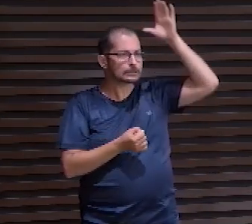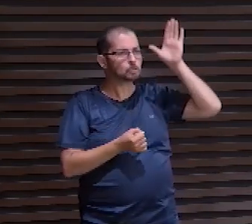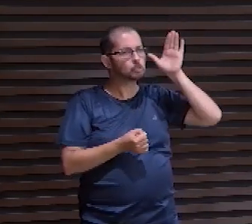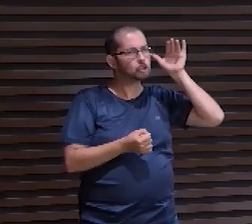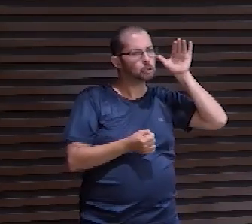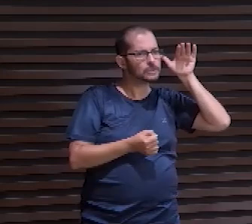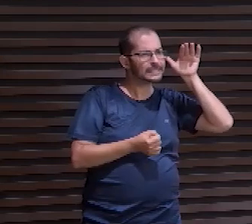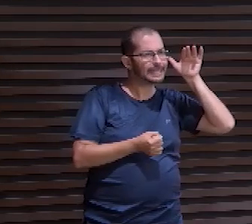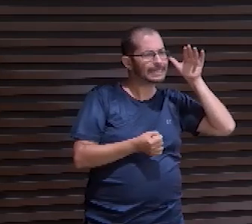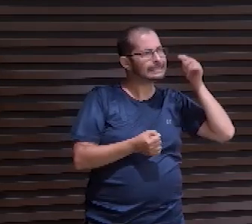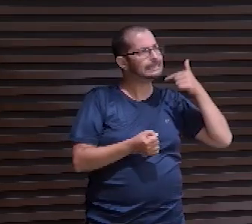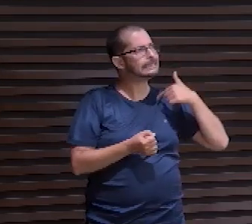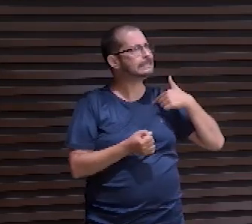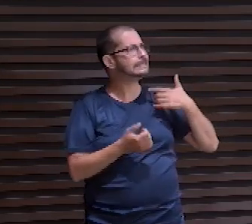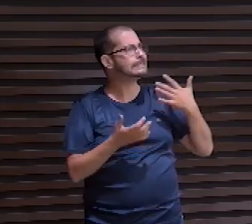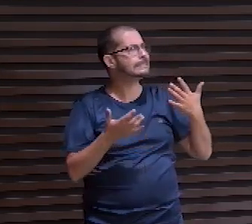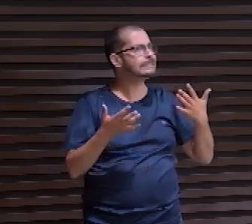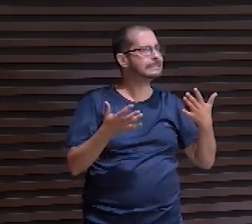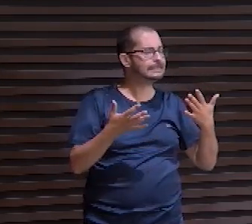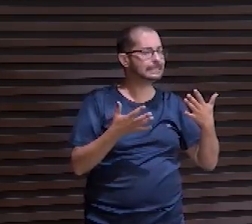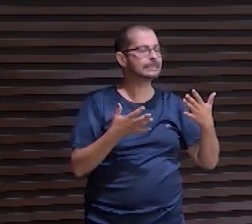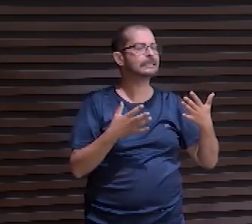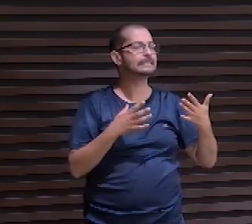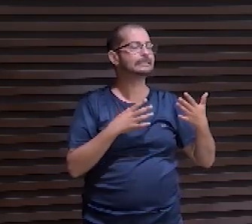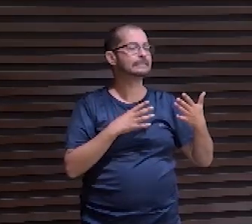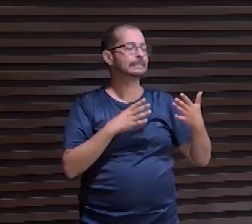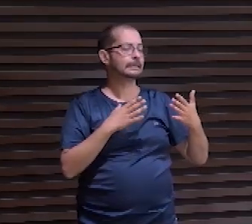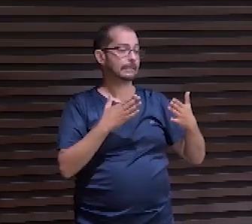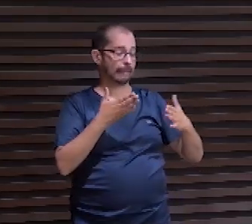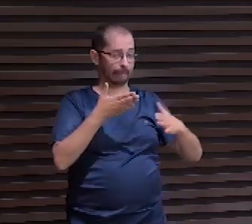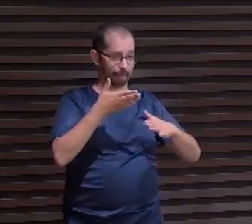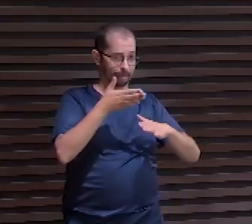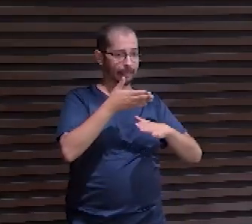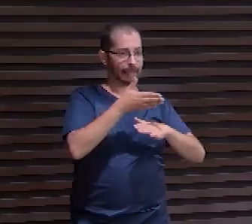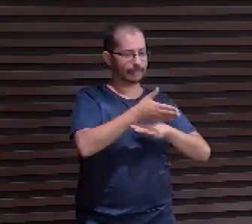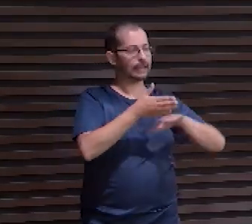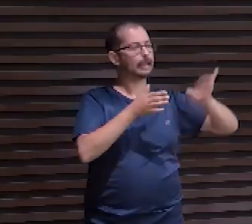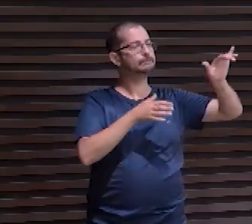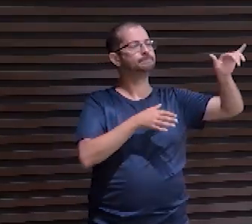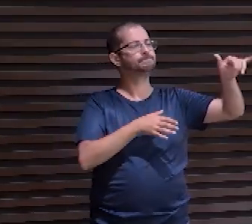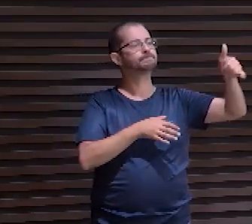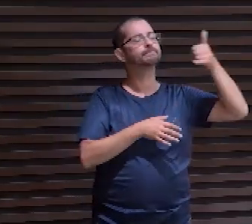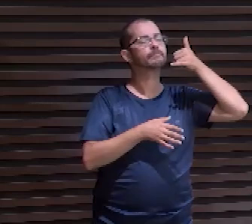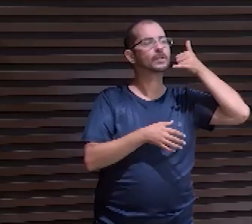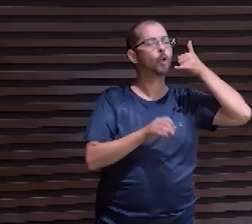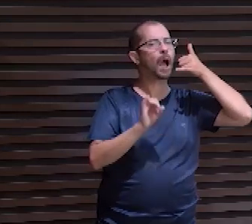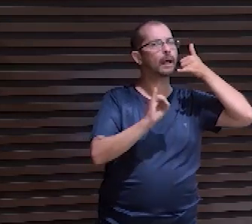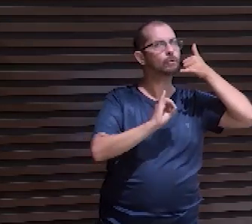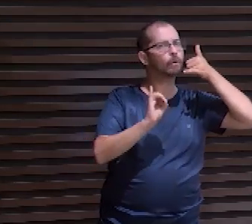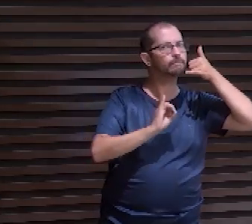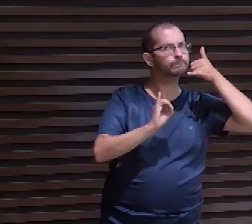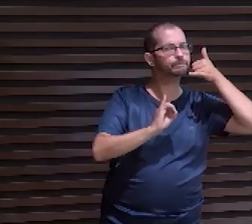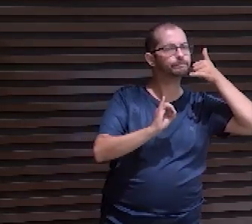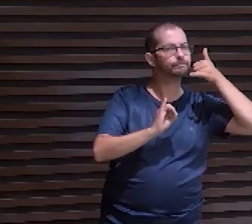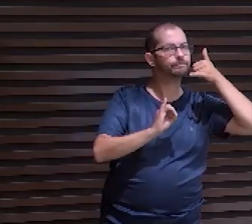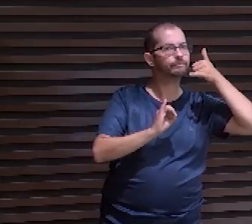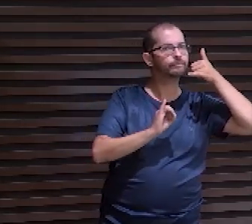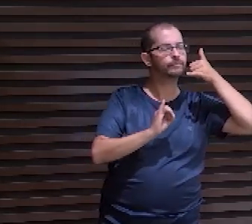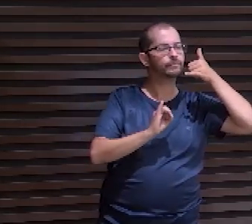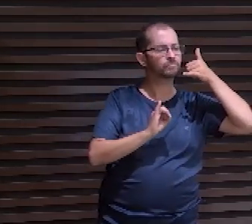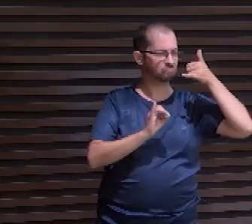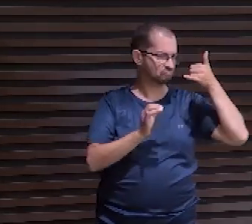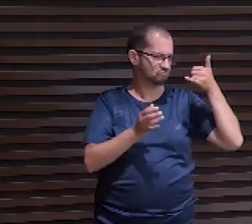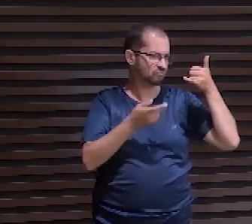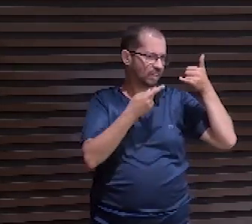Venceu a minha indiferença. Entrei na cabine e atendi o telefone. Alô? Disse de